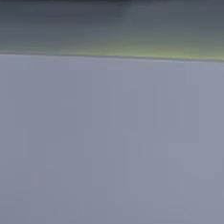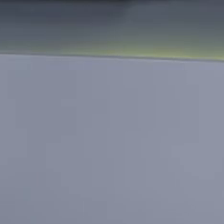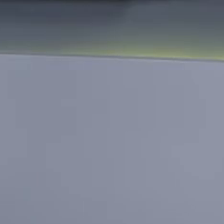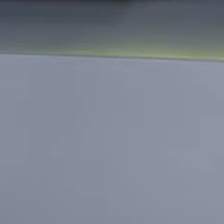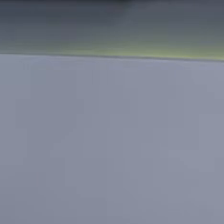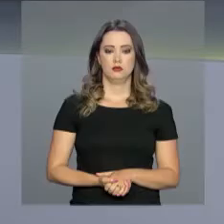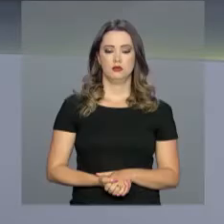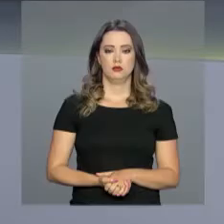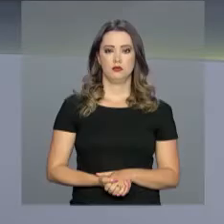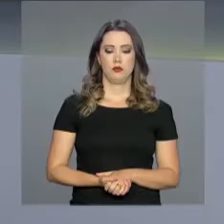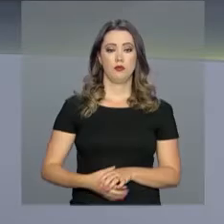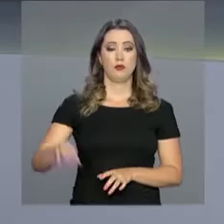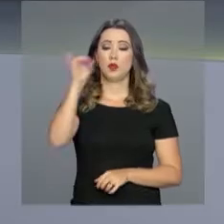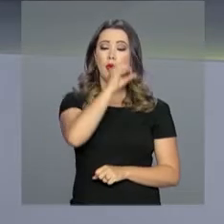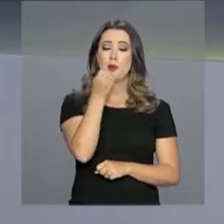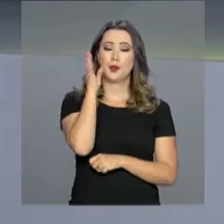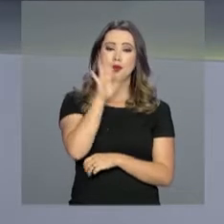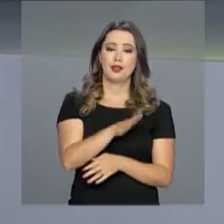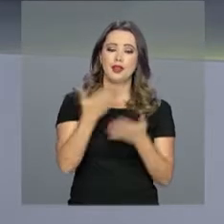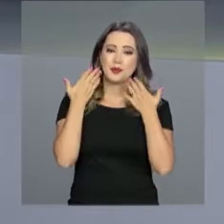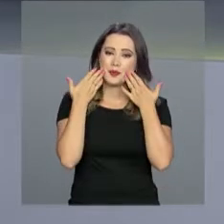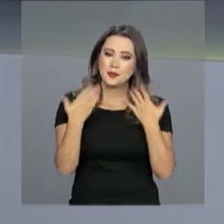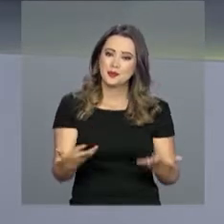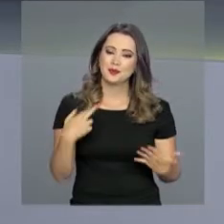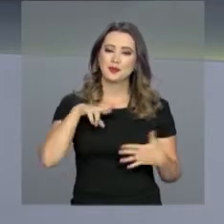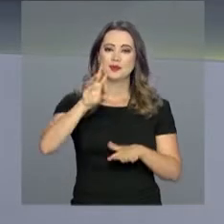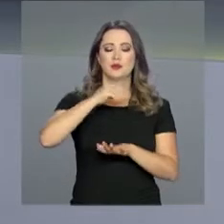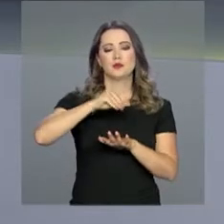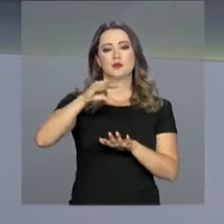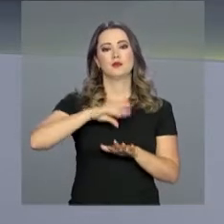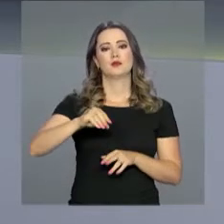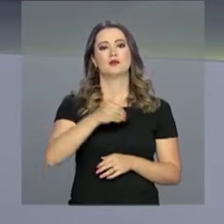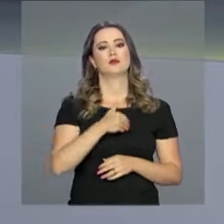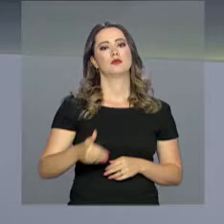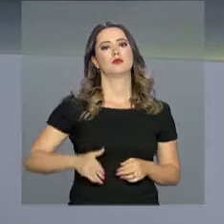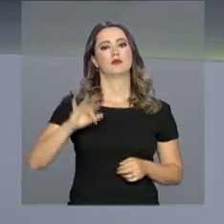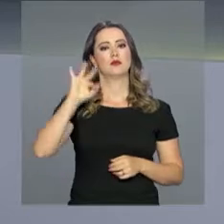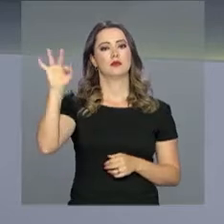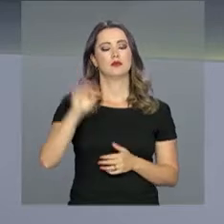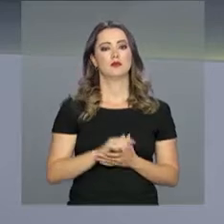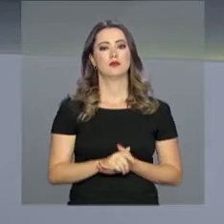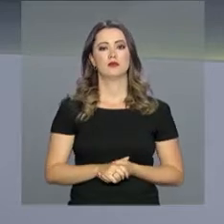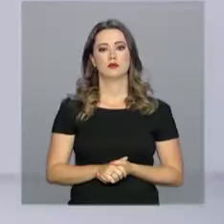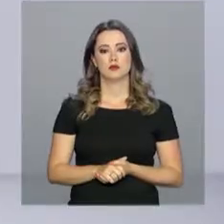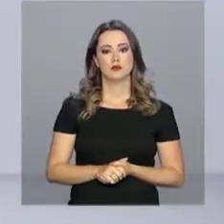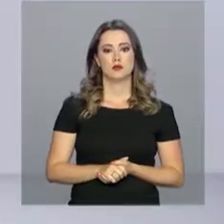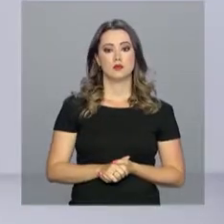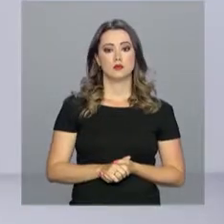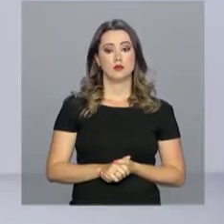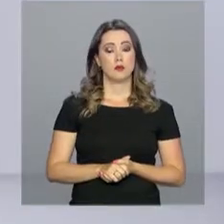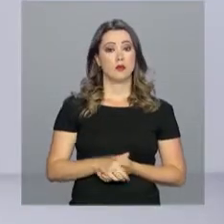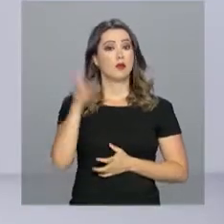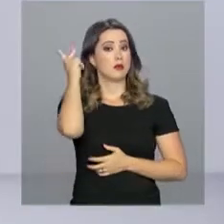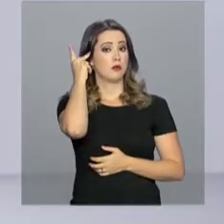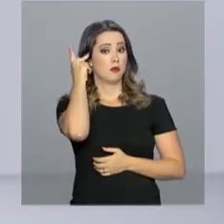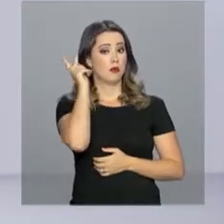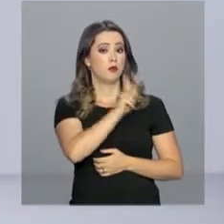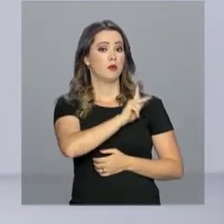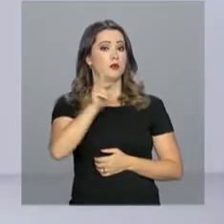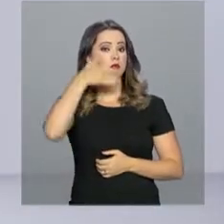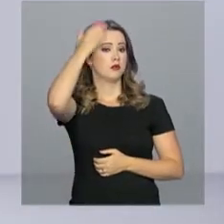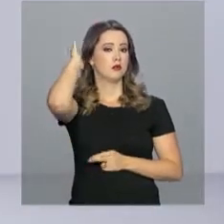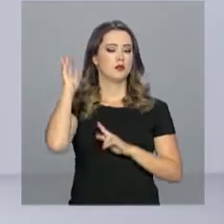olá boa tarde no ar repórter e br com as notícias do governo federal em são paulo o presidente